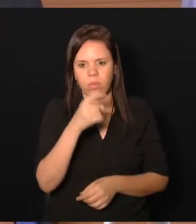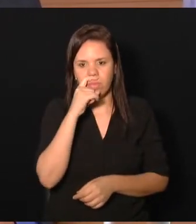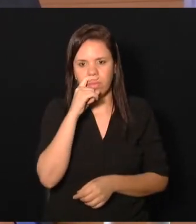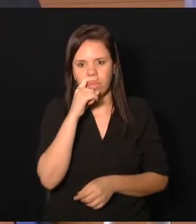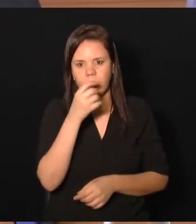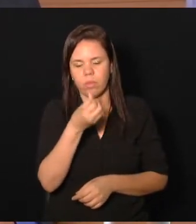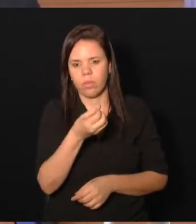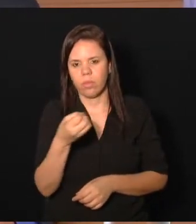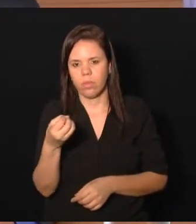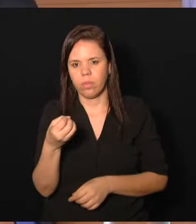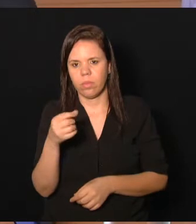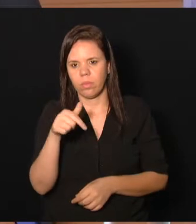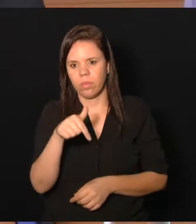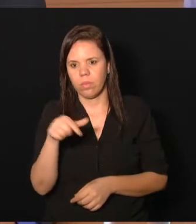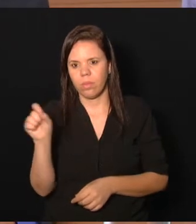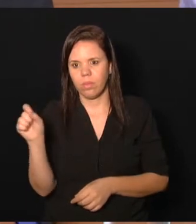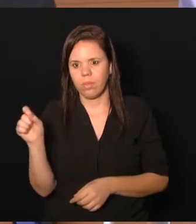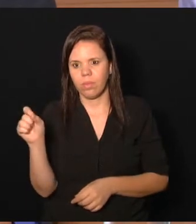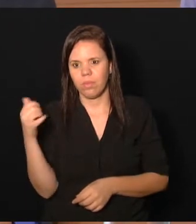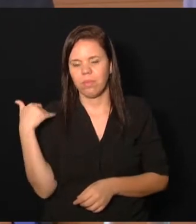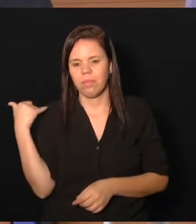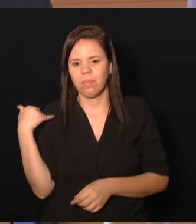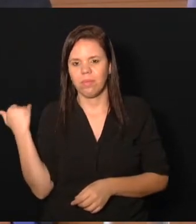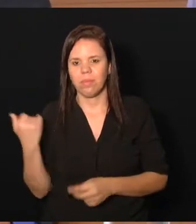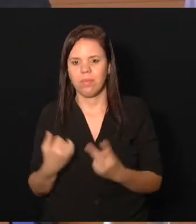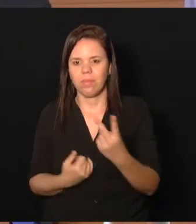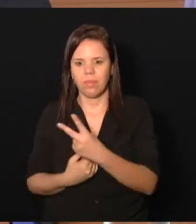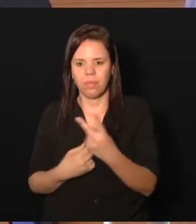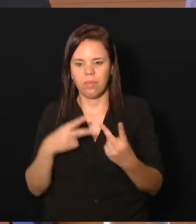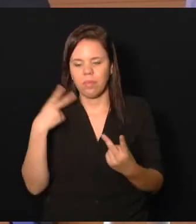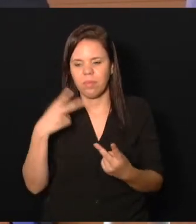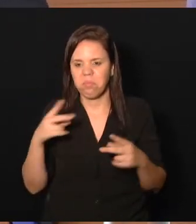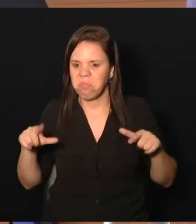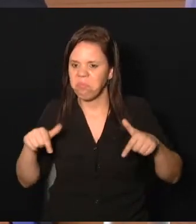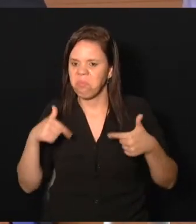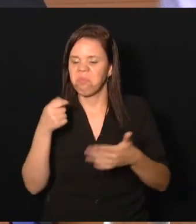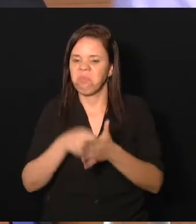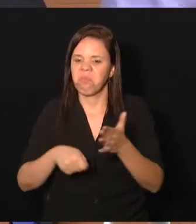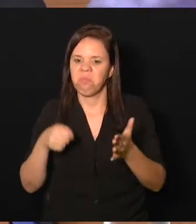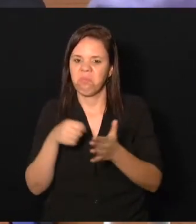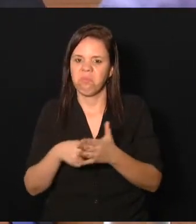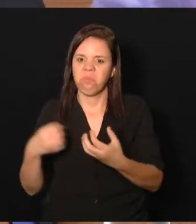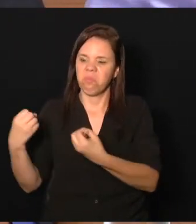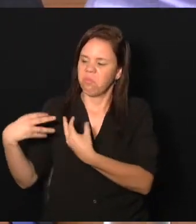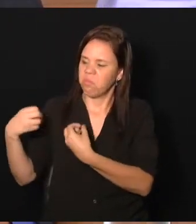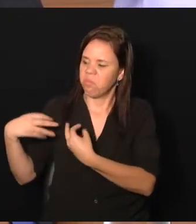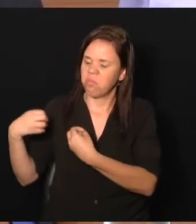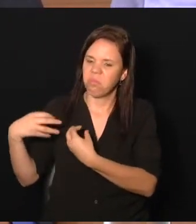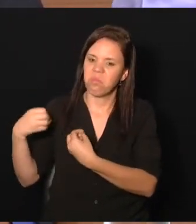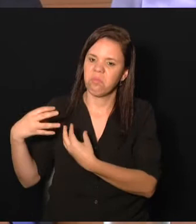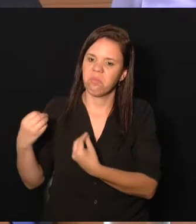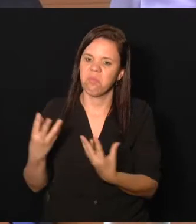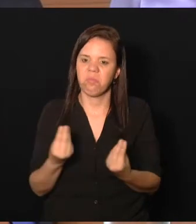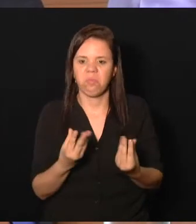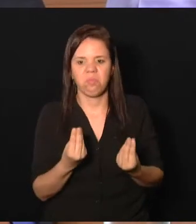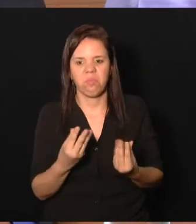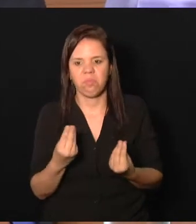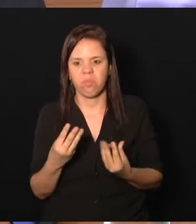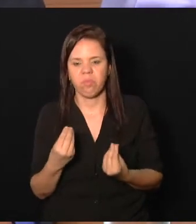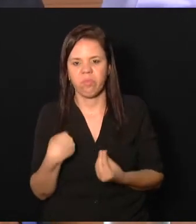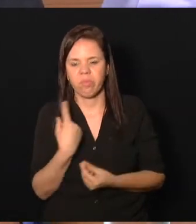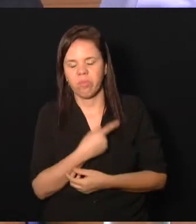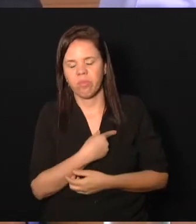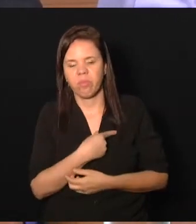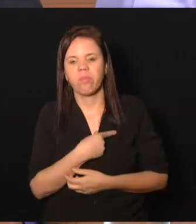60 ele falou, né? 70. dois vereadores proativos, que têm me ensinado muito, né? Nós vemos